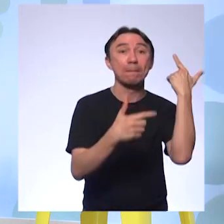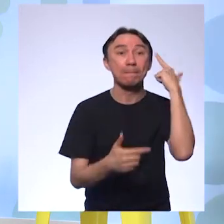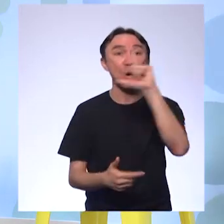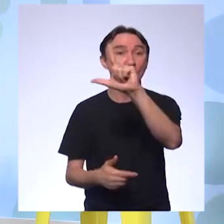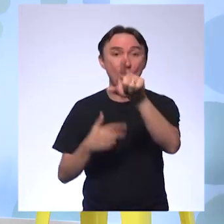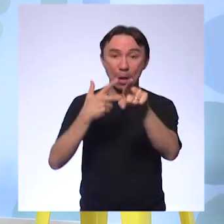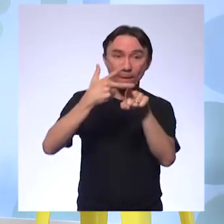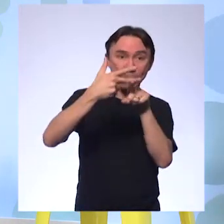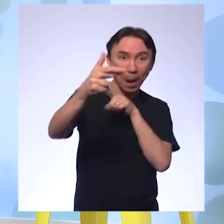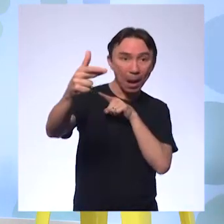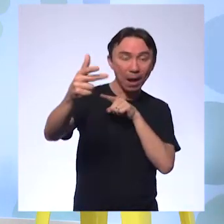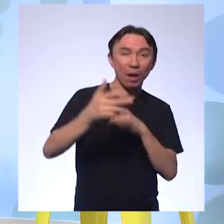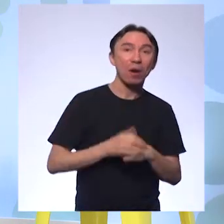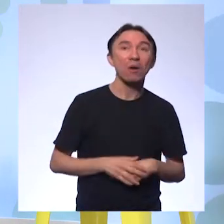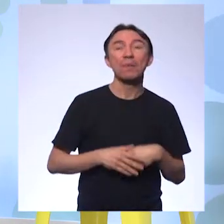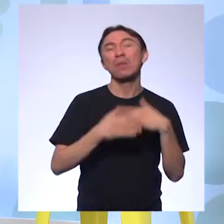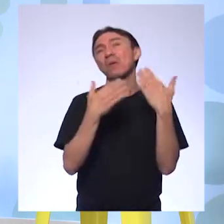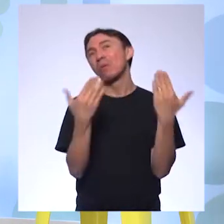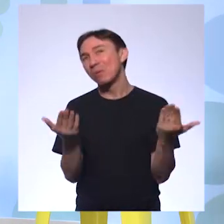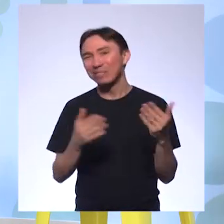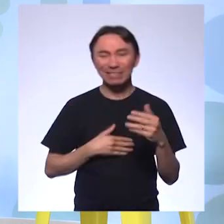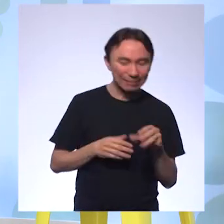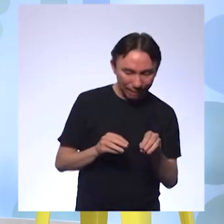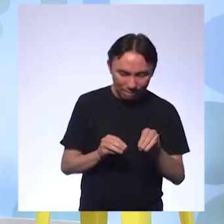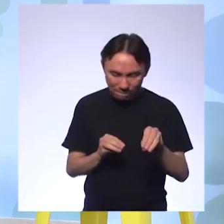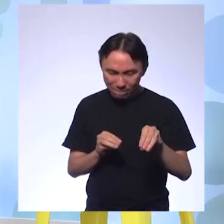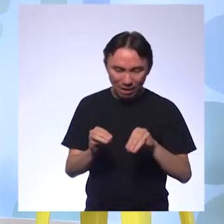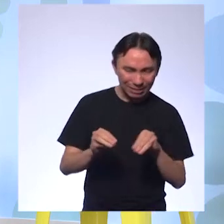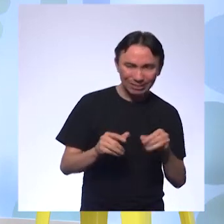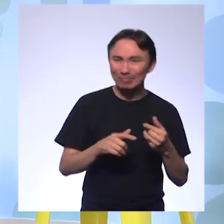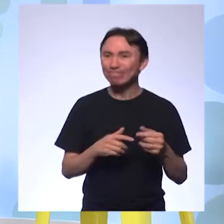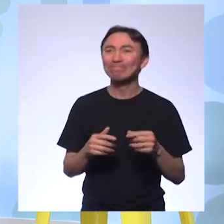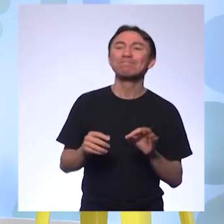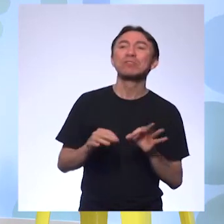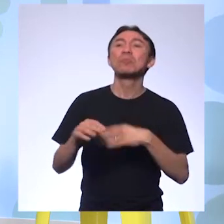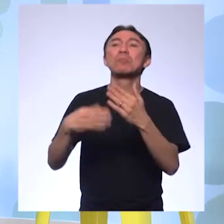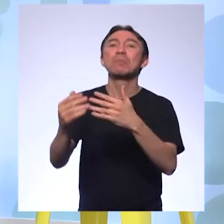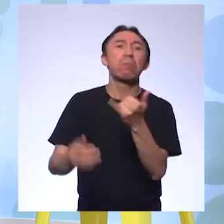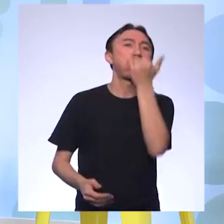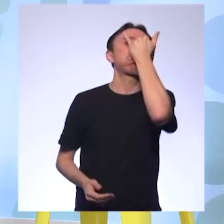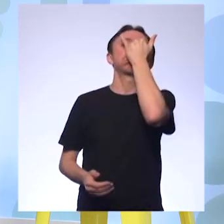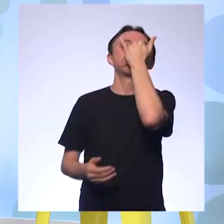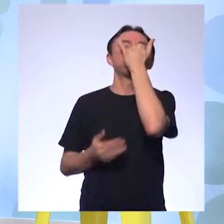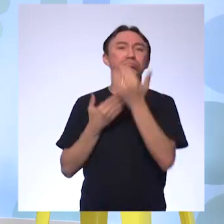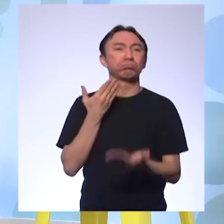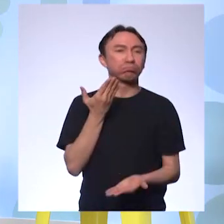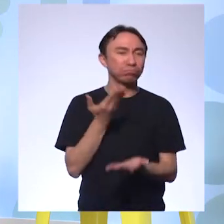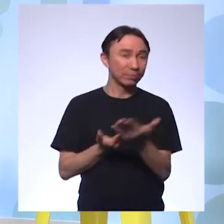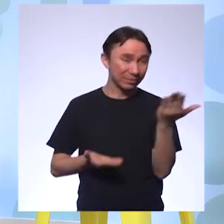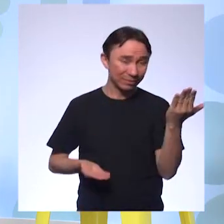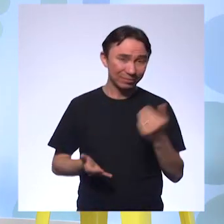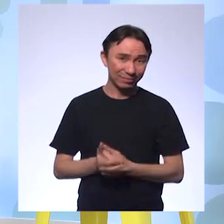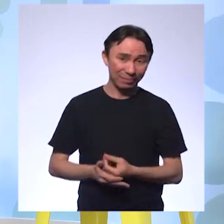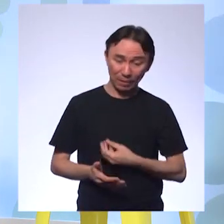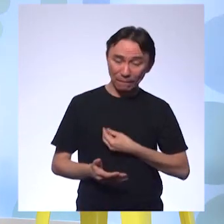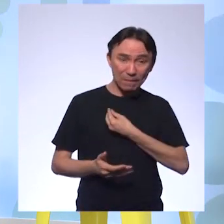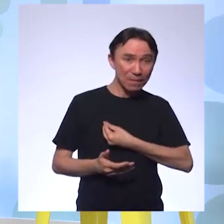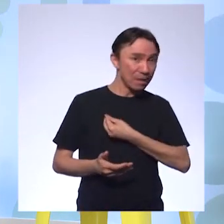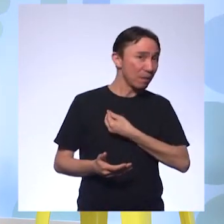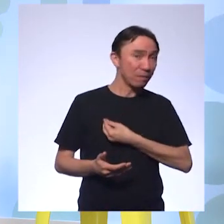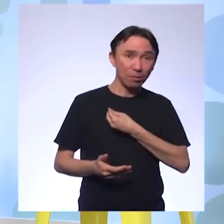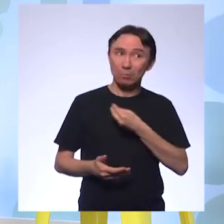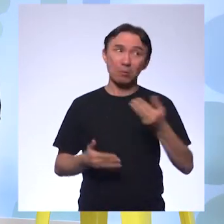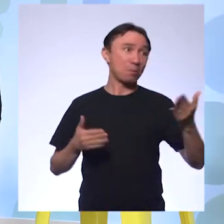ou muitas vezes a gente faz uma aposta, uma jogada e perde, né, já que a vida é imprevisível, né? A